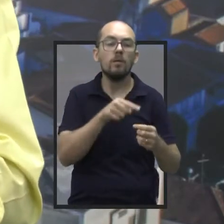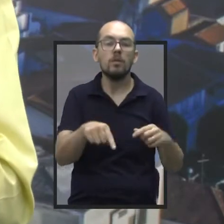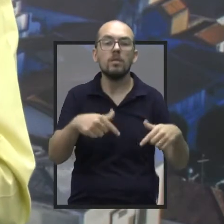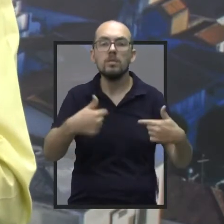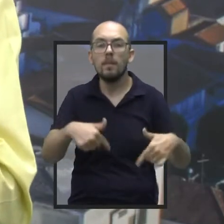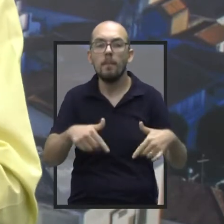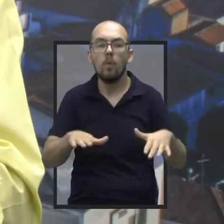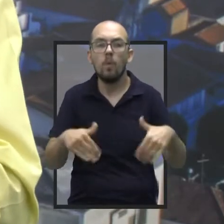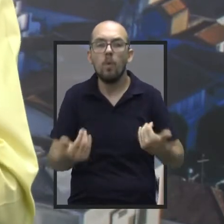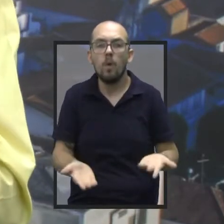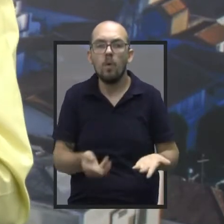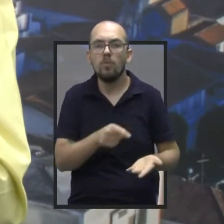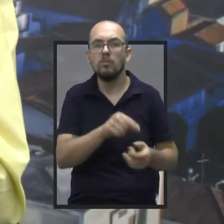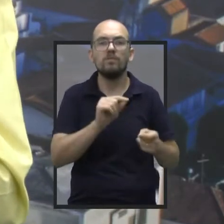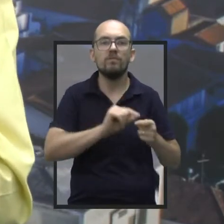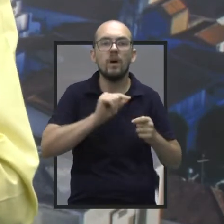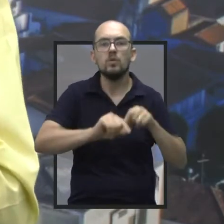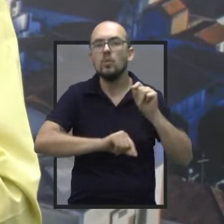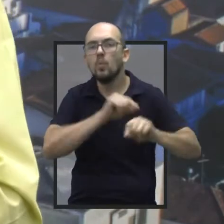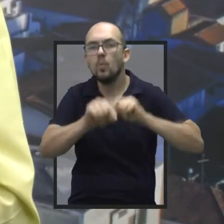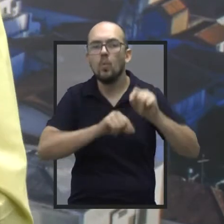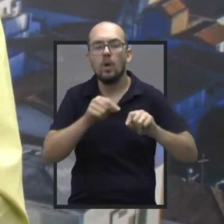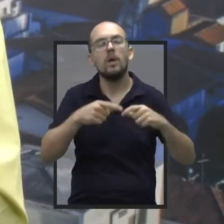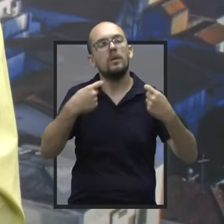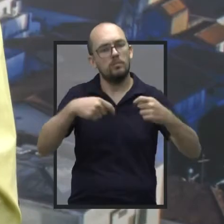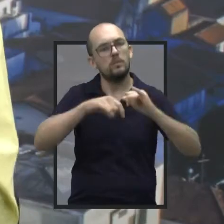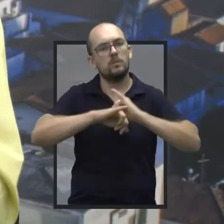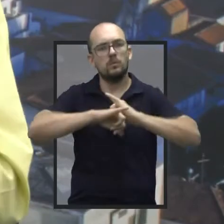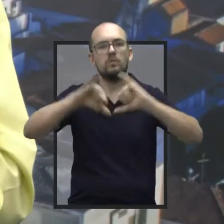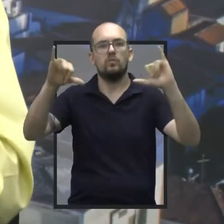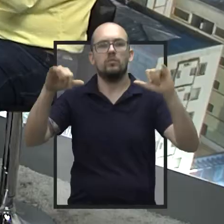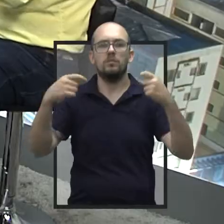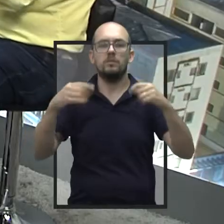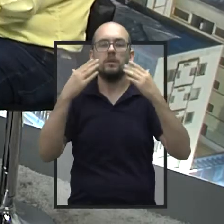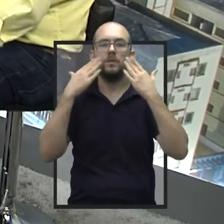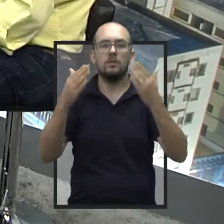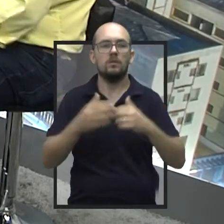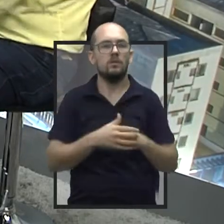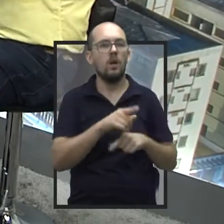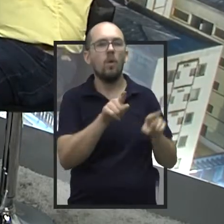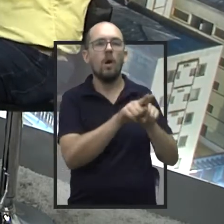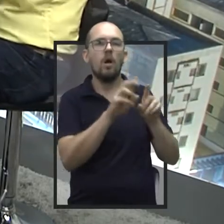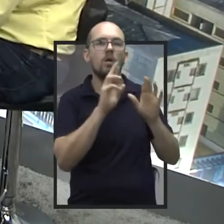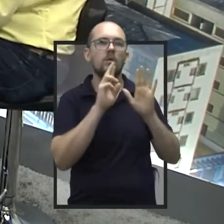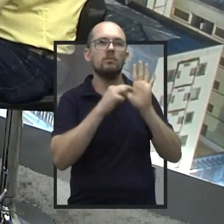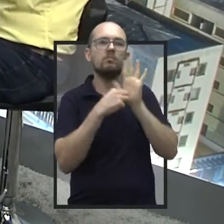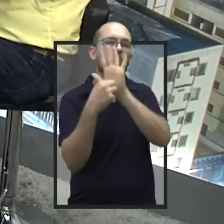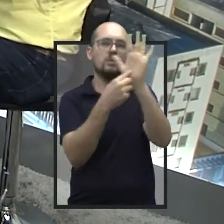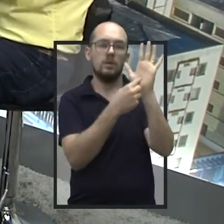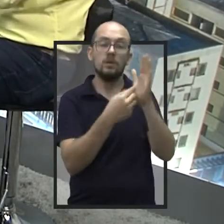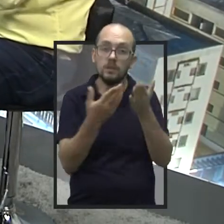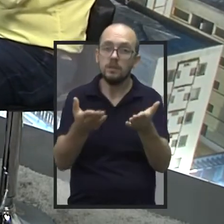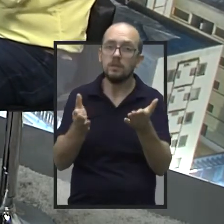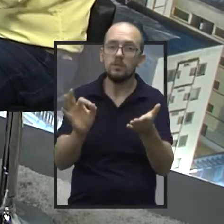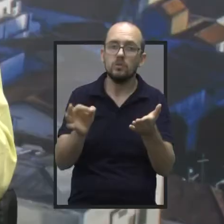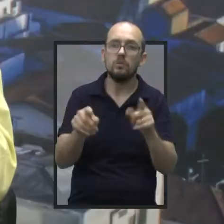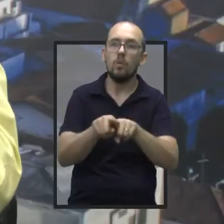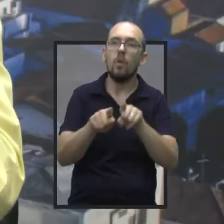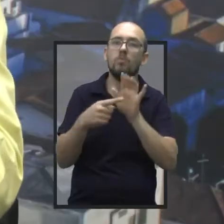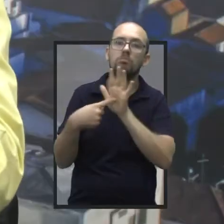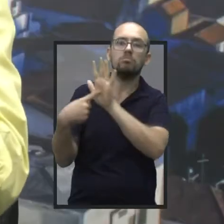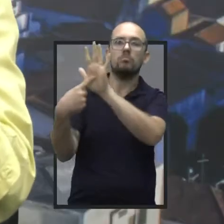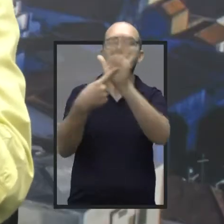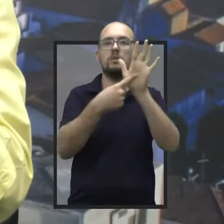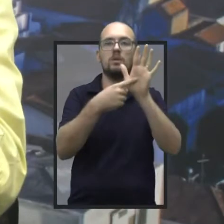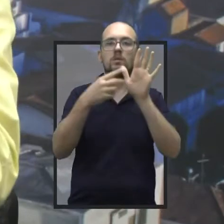efetivamente o trabalho deles esteja sempre divulgado. Sim. Né? Seja reconhecido também. Né? Reconhecido e também, assim,